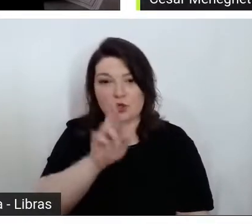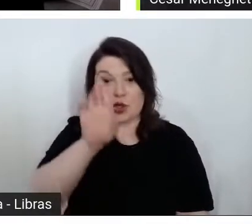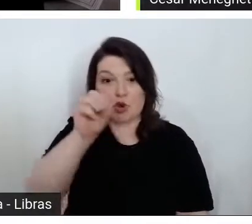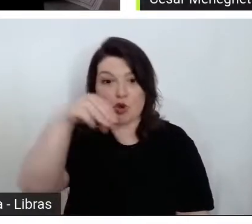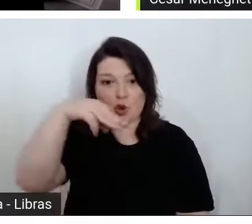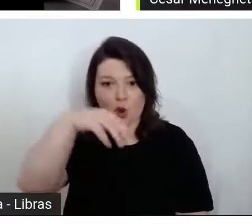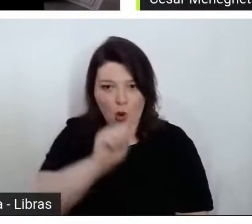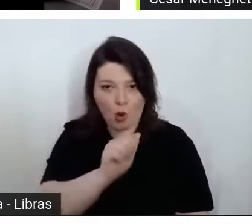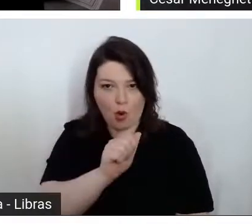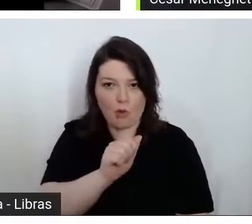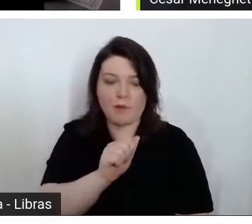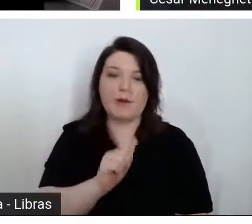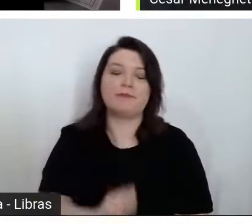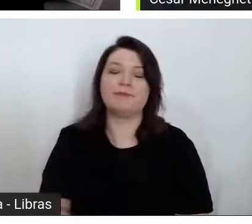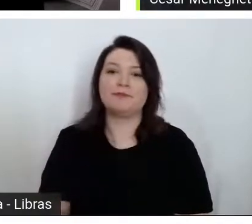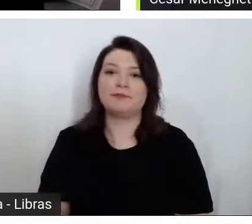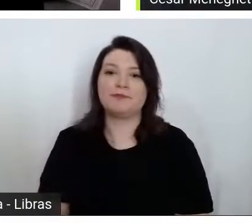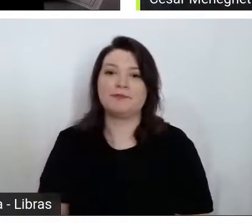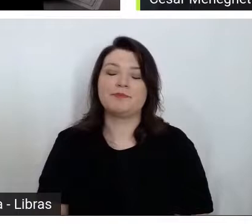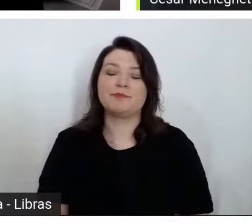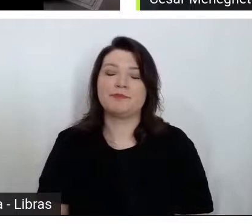aí